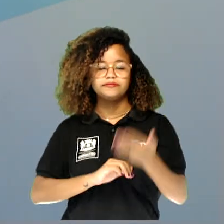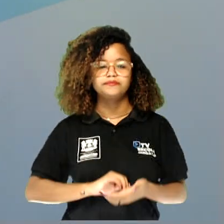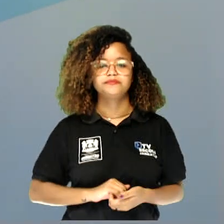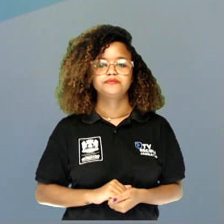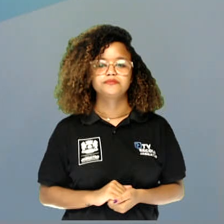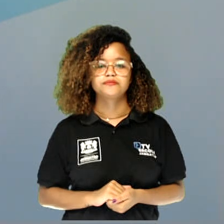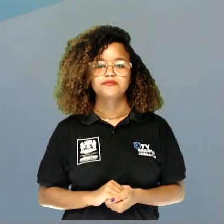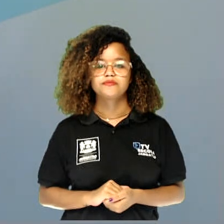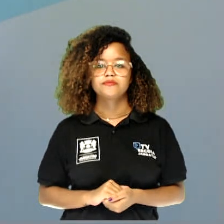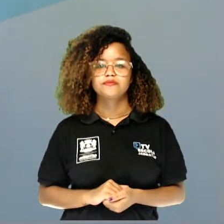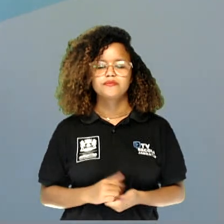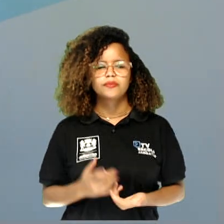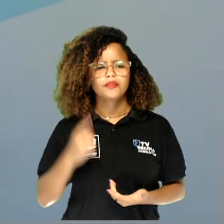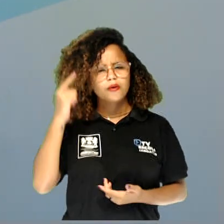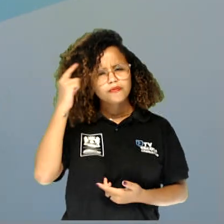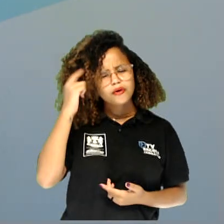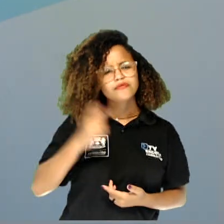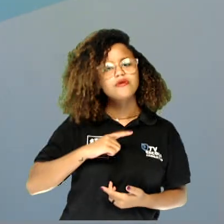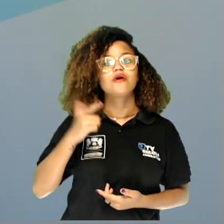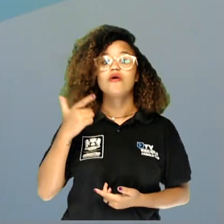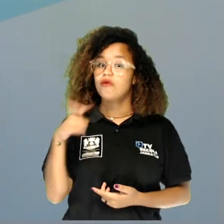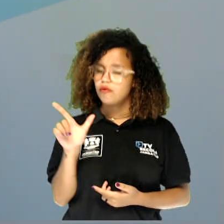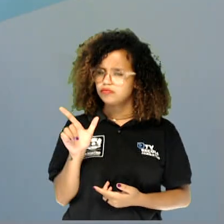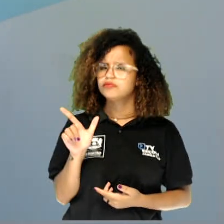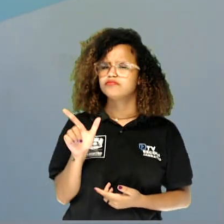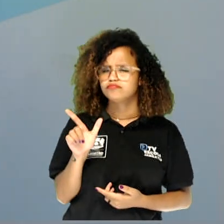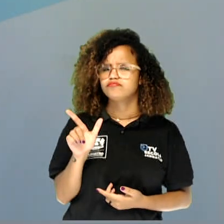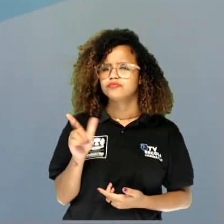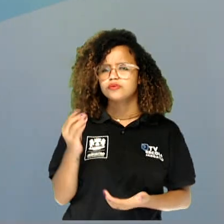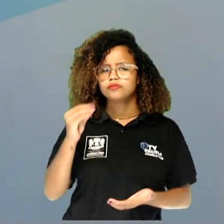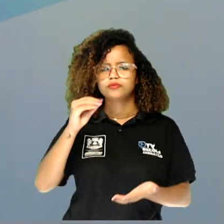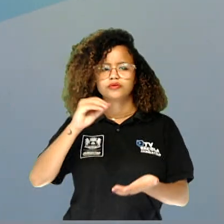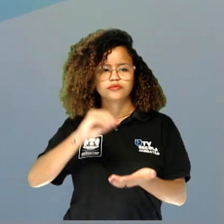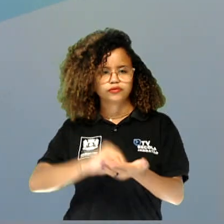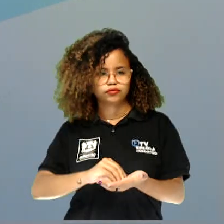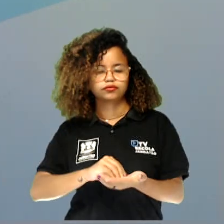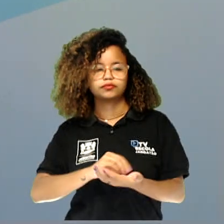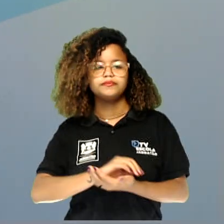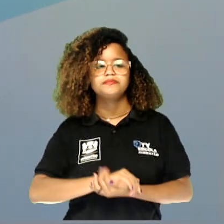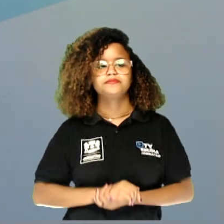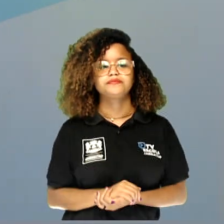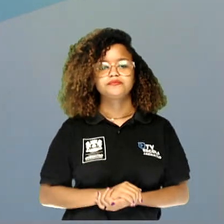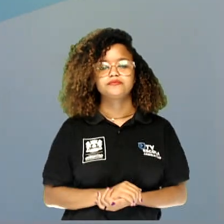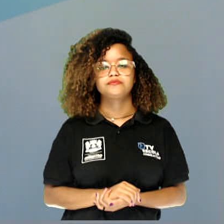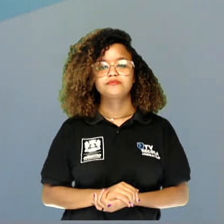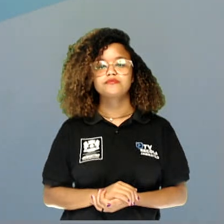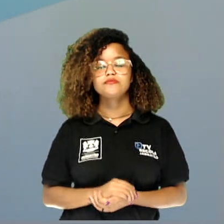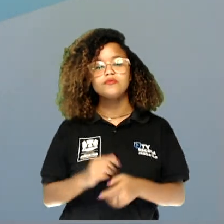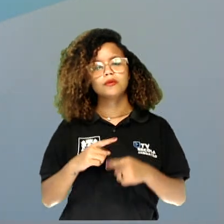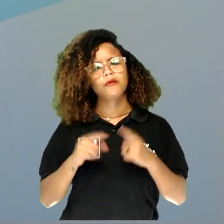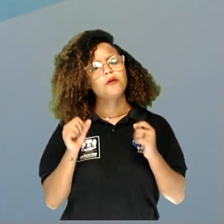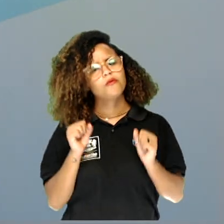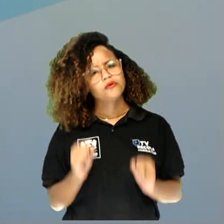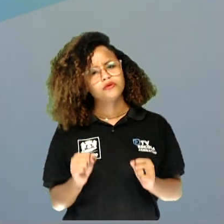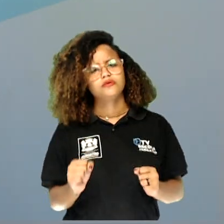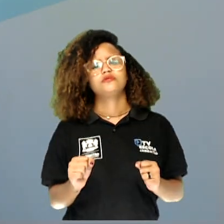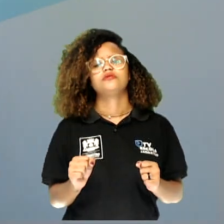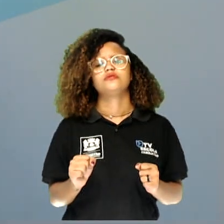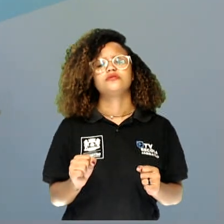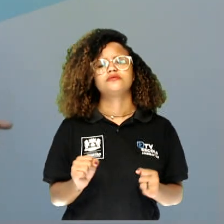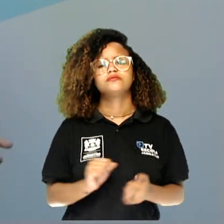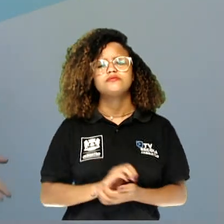abacaxi. Pense aí, tem outras, né? Vamos colocar abacaxi, mas poderia ser